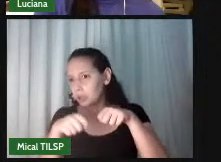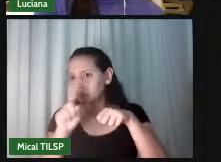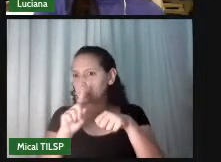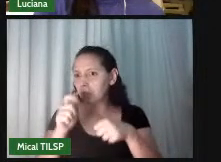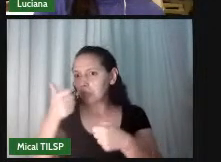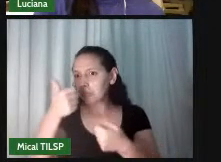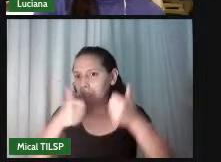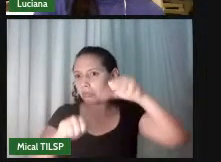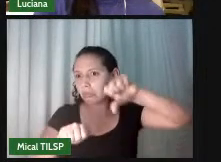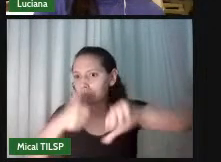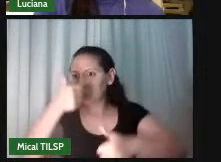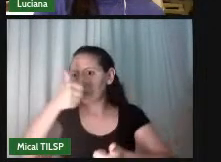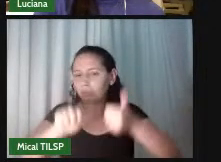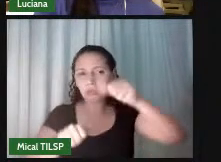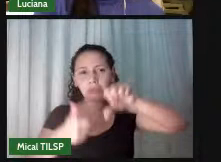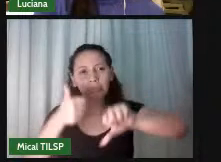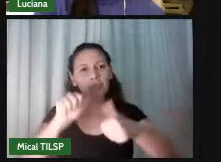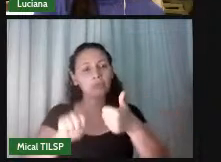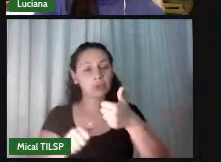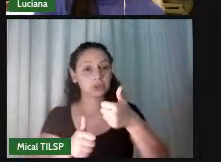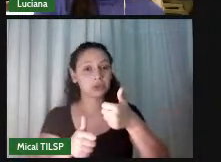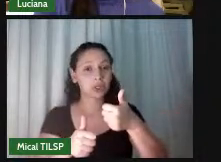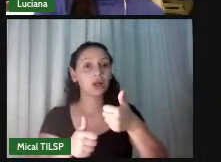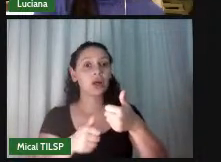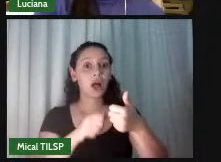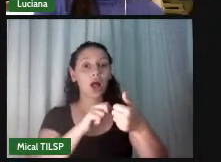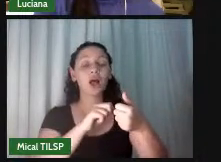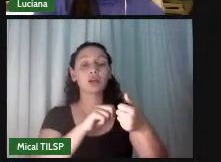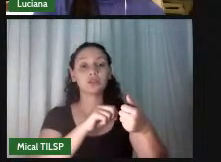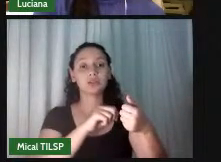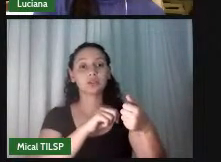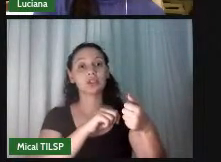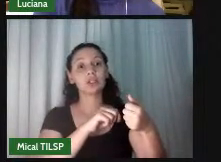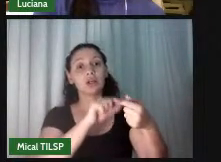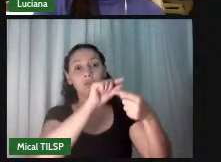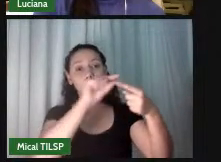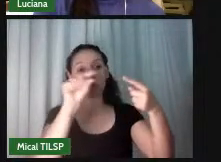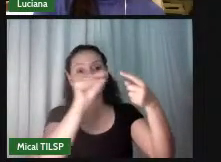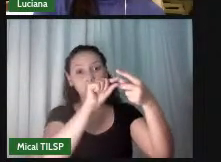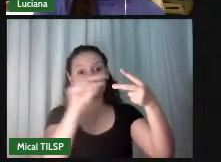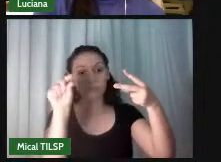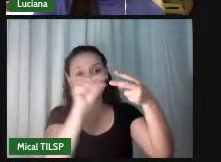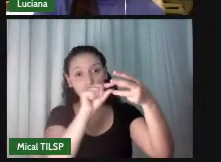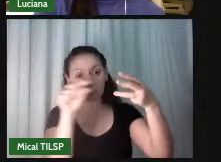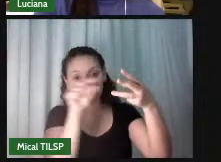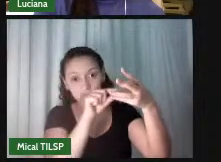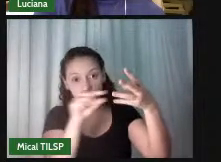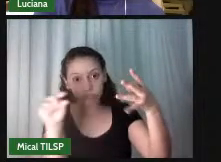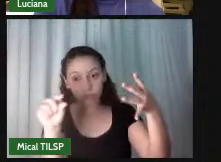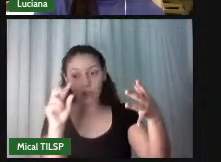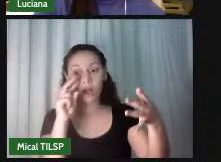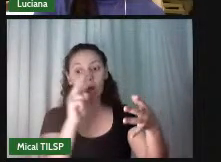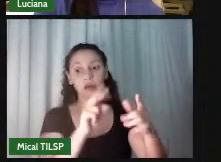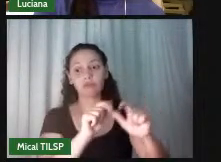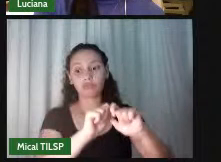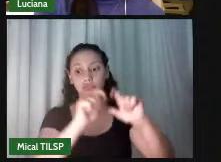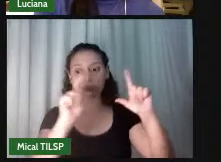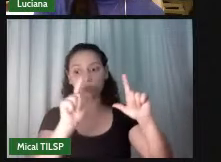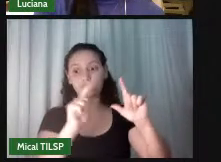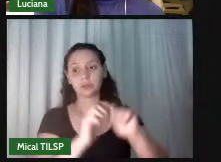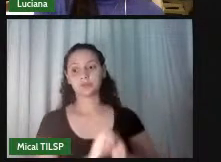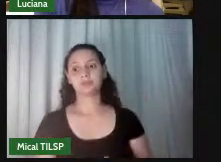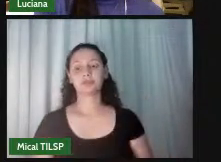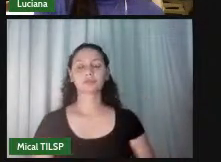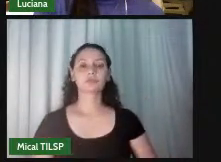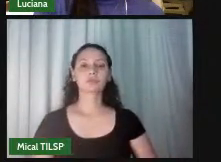Não vou ficar lendo o que está aí na tela de vocês, tá? Ele está apto, ele cumpre esses requisitos mínimos, ele pode passar,